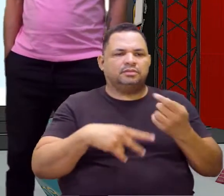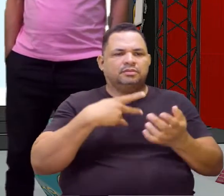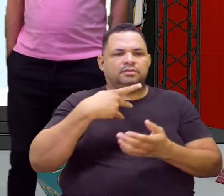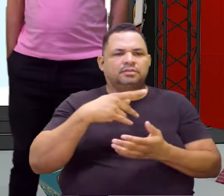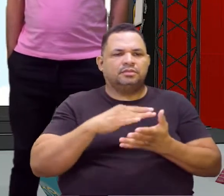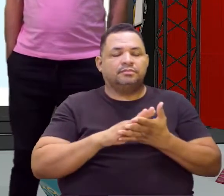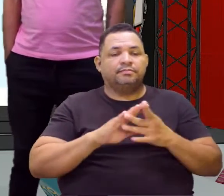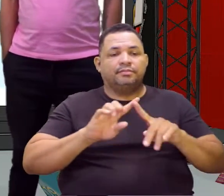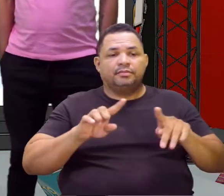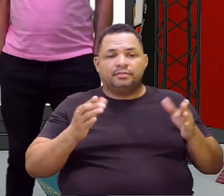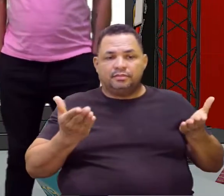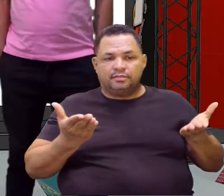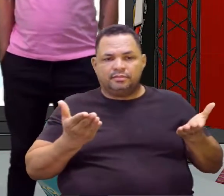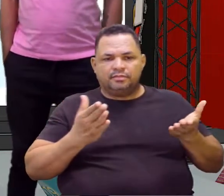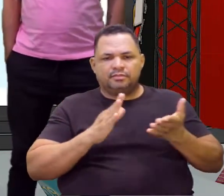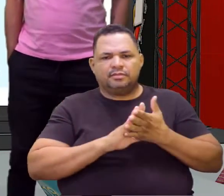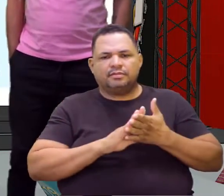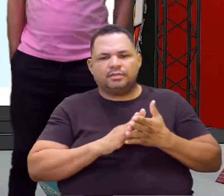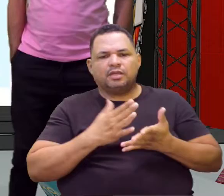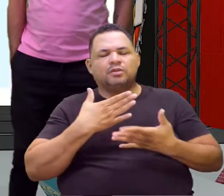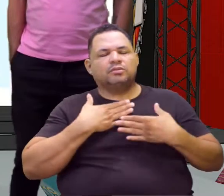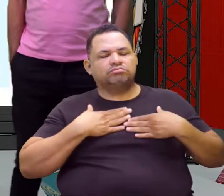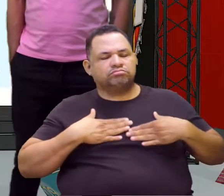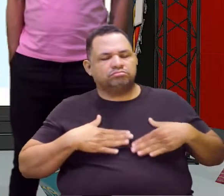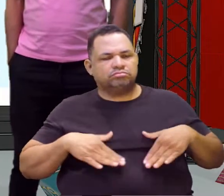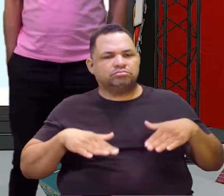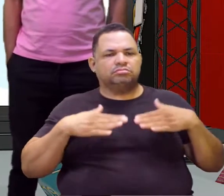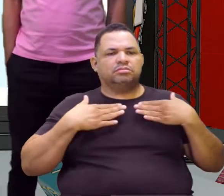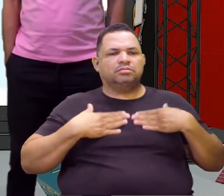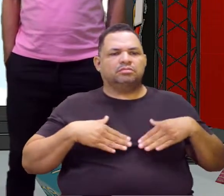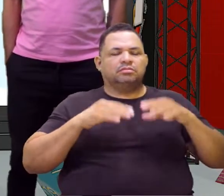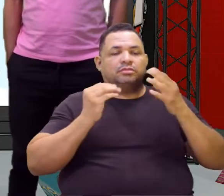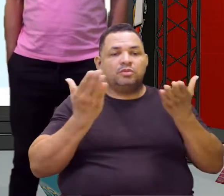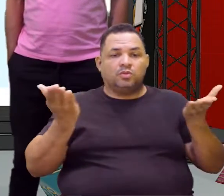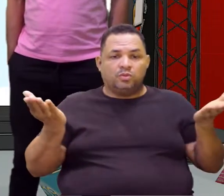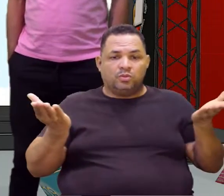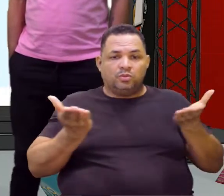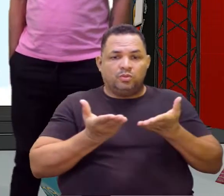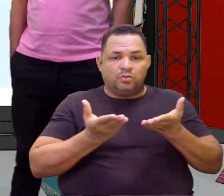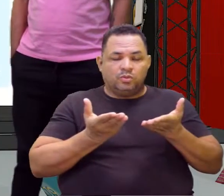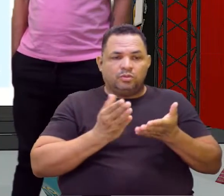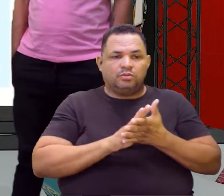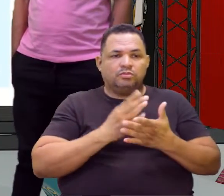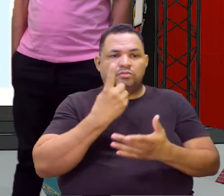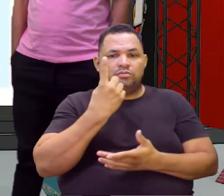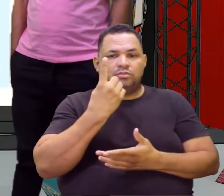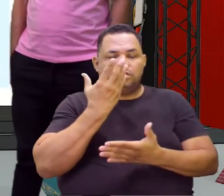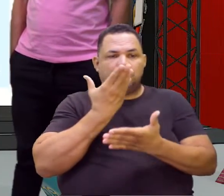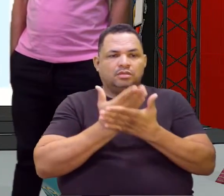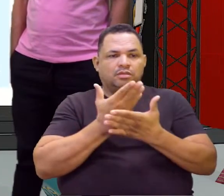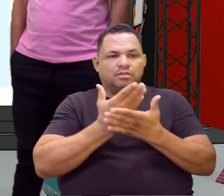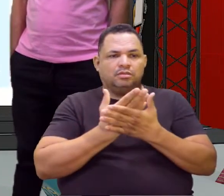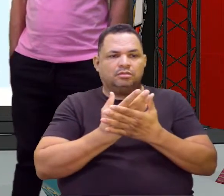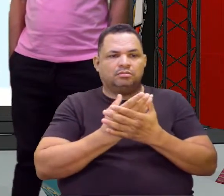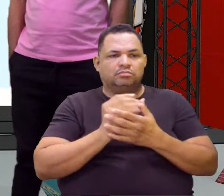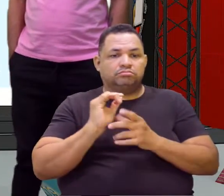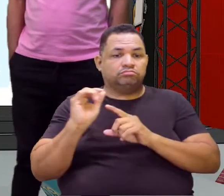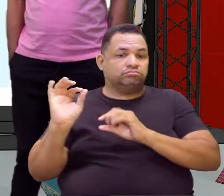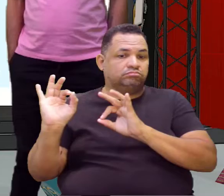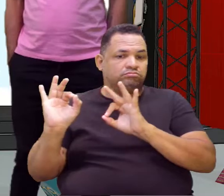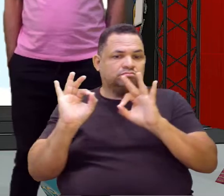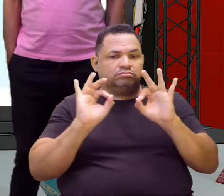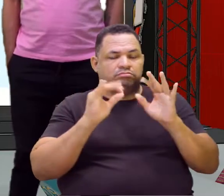e no trapézio, mas assim, bem espaçada, bem, né? Hoje a gente tem uma aula e um